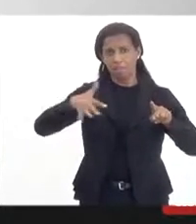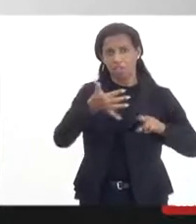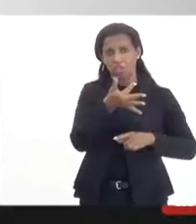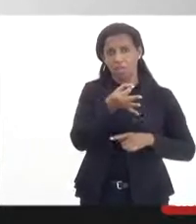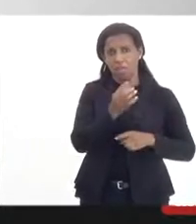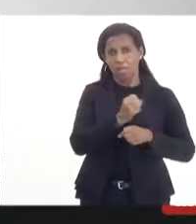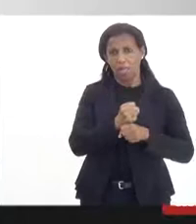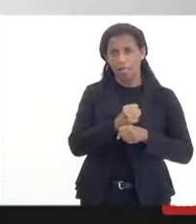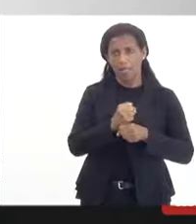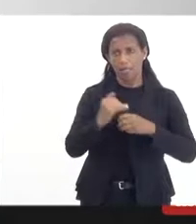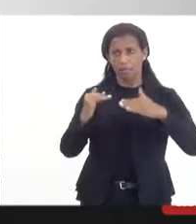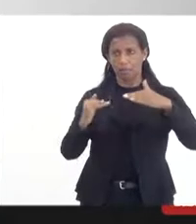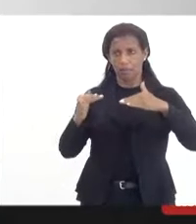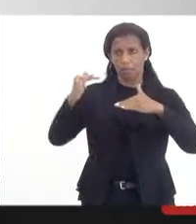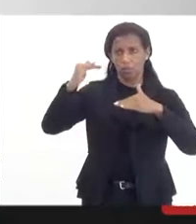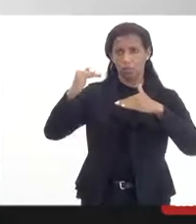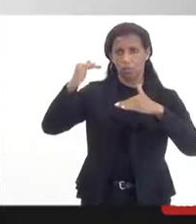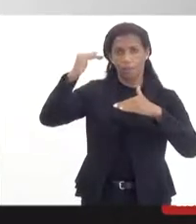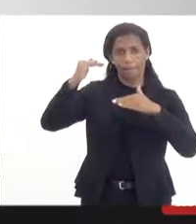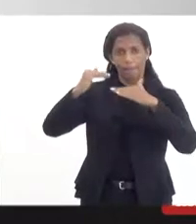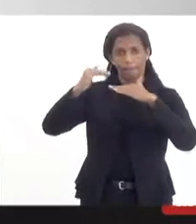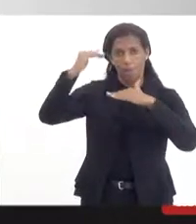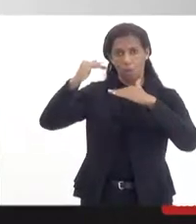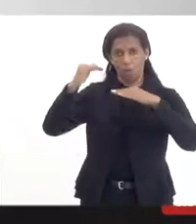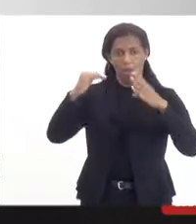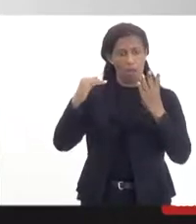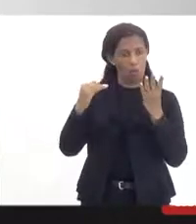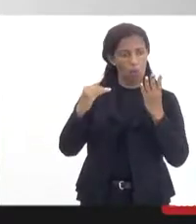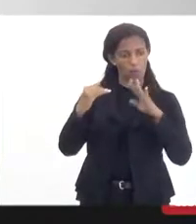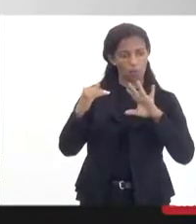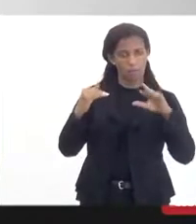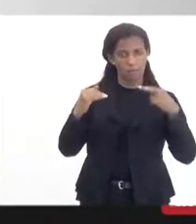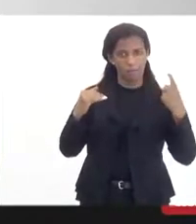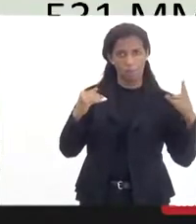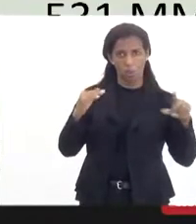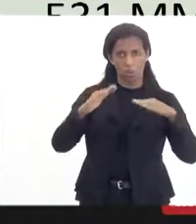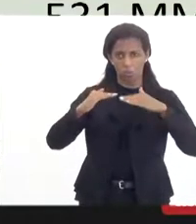10 anos, sempre superiores a 4 bilhões de reais anuais.